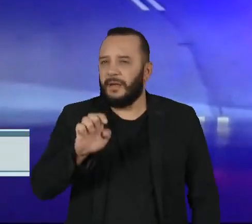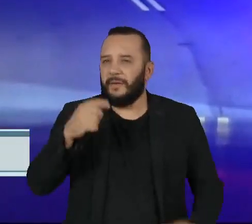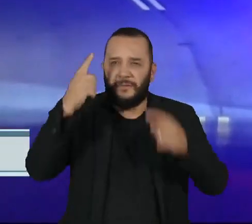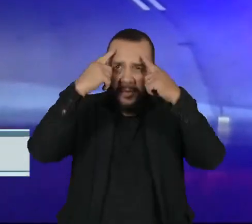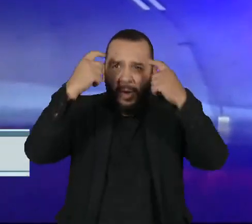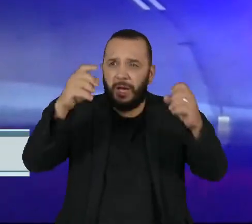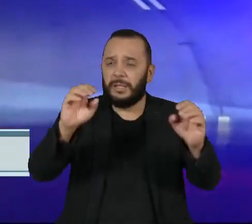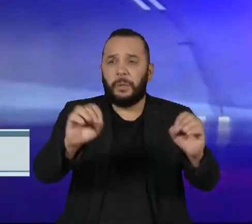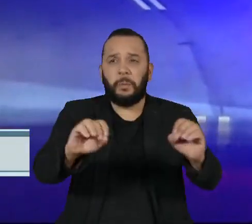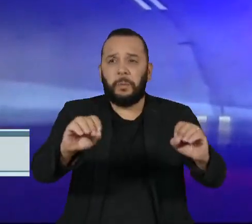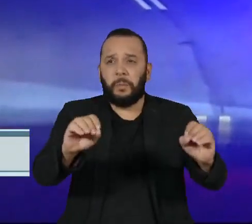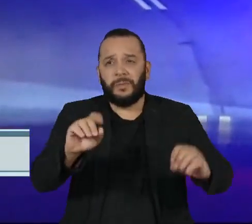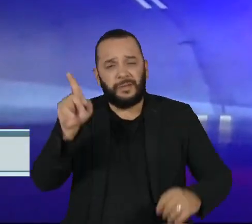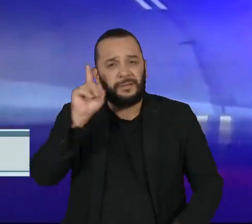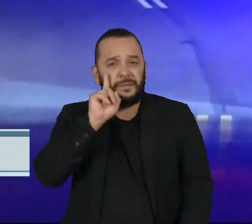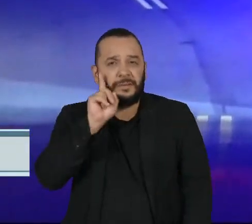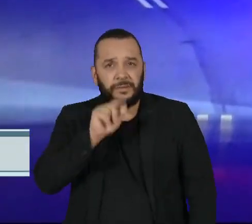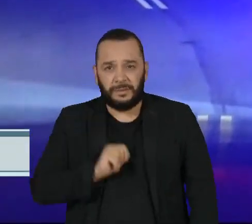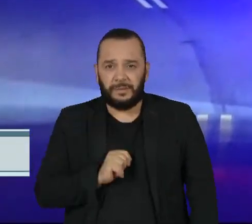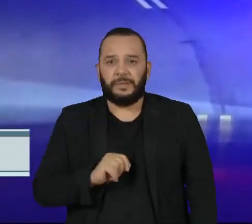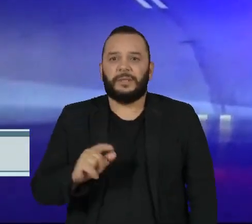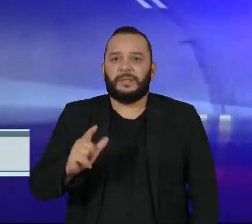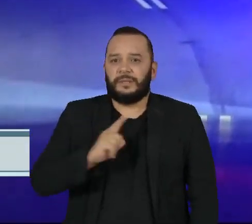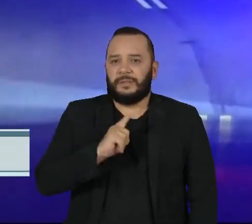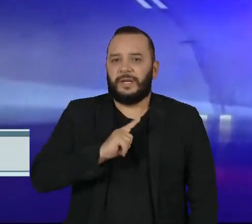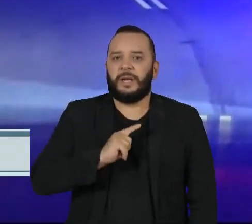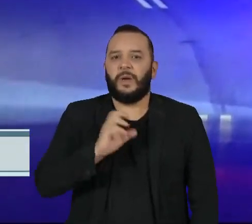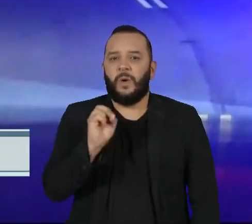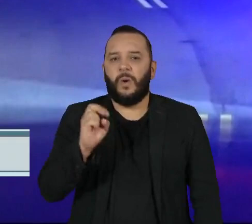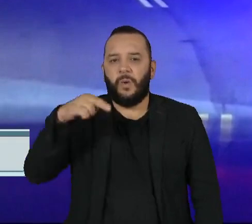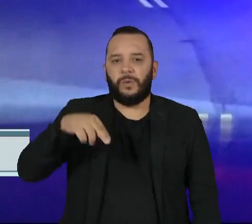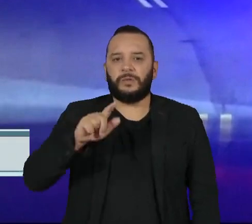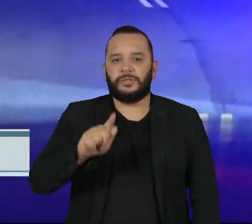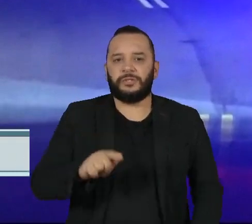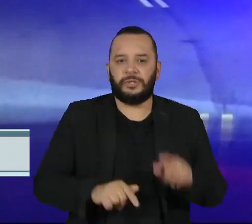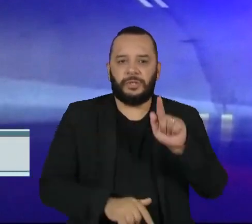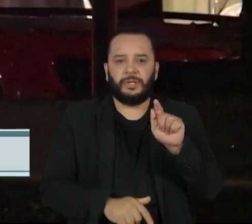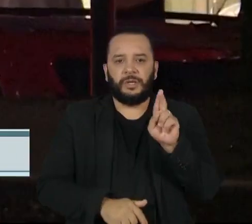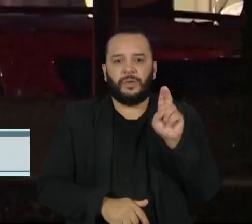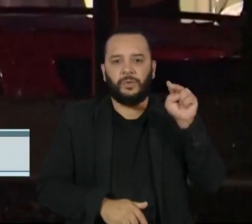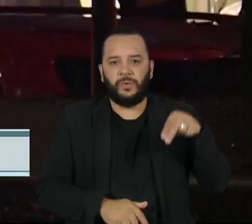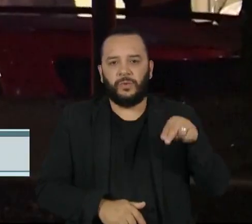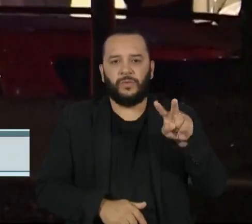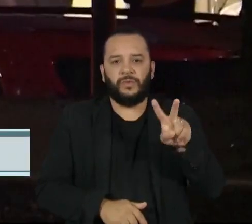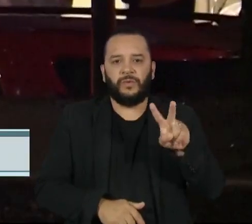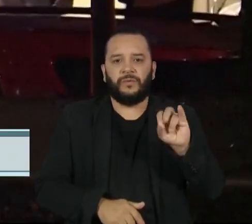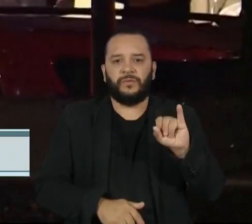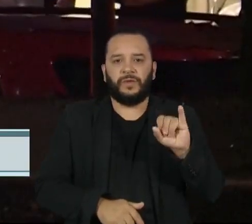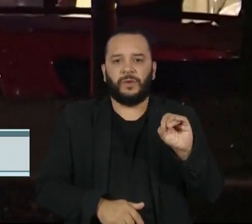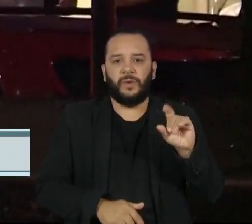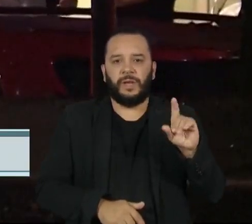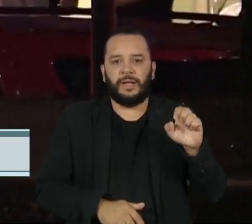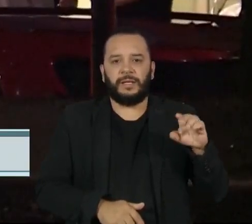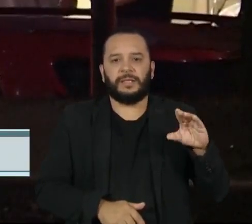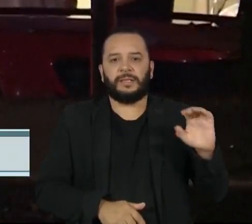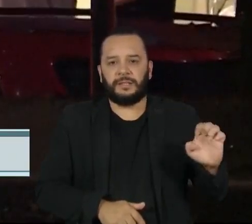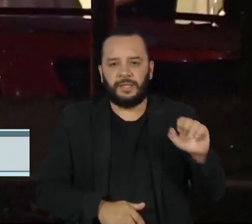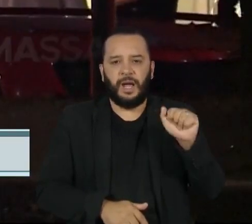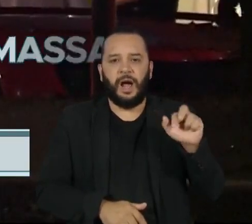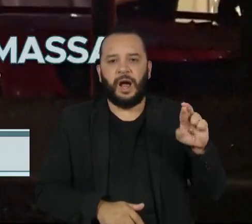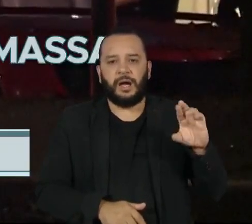organização não governamental Gun Violence Archive numa tradução livre a arquivo da violência com